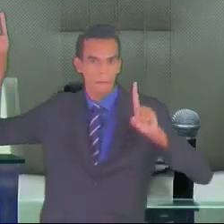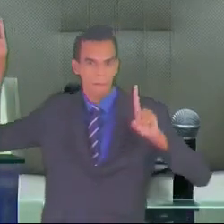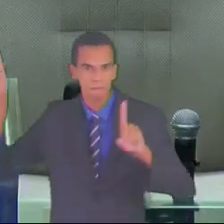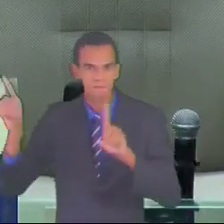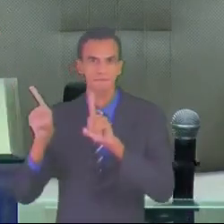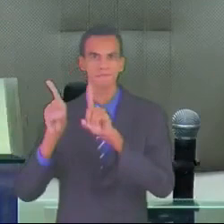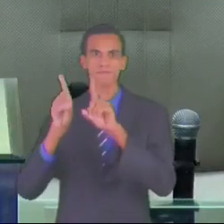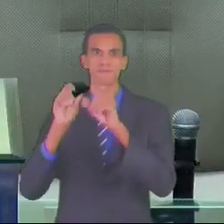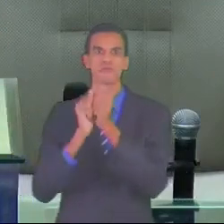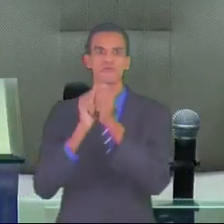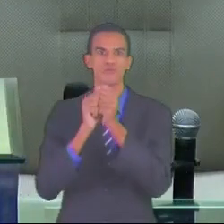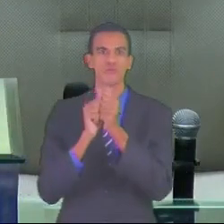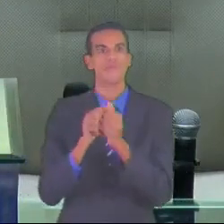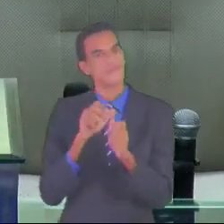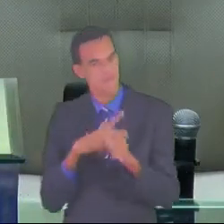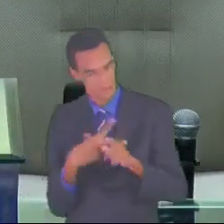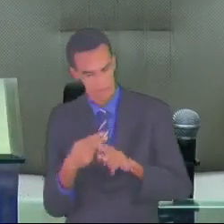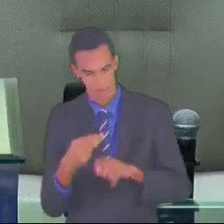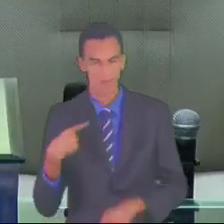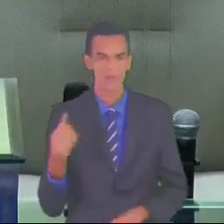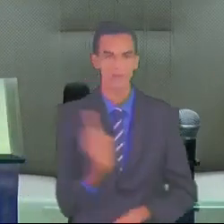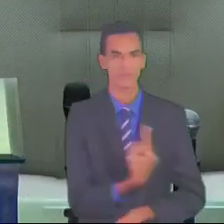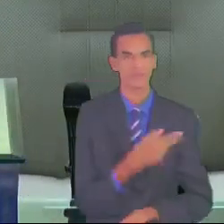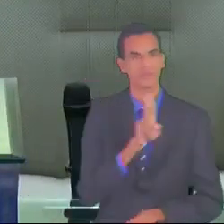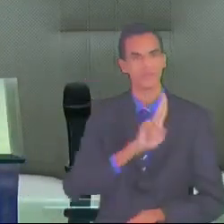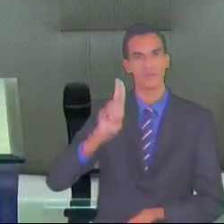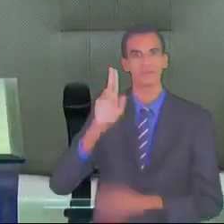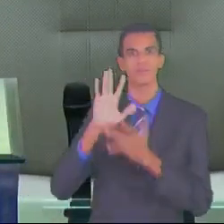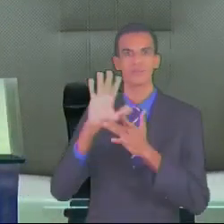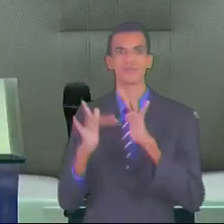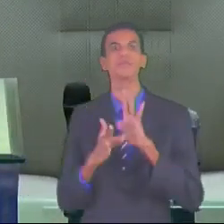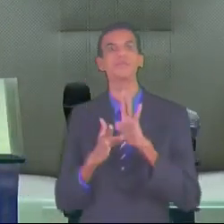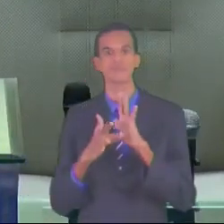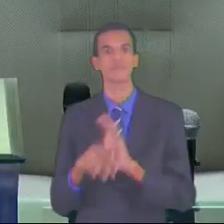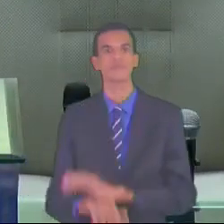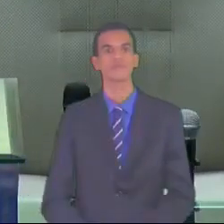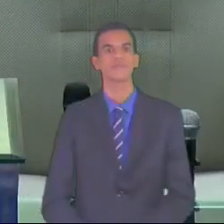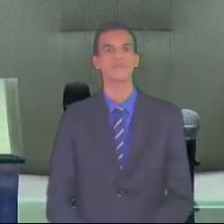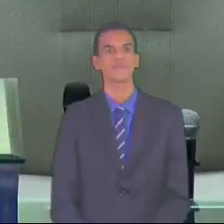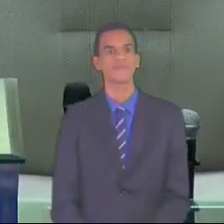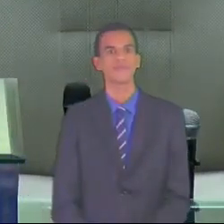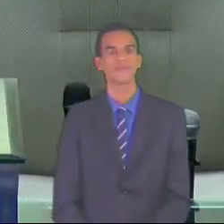a vitória será nossa. Em nome de Jesus Cristo.